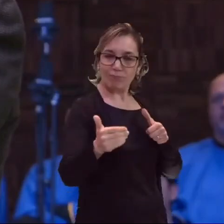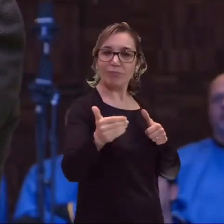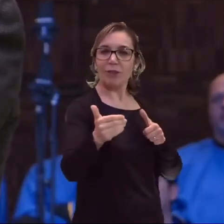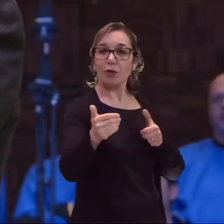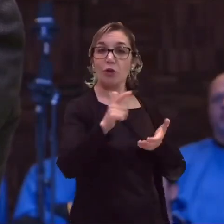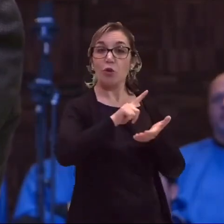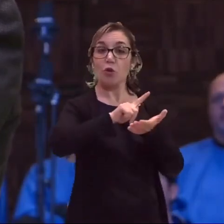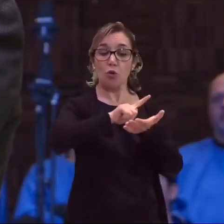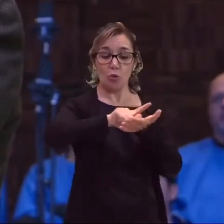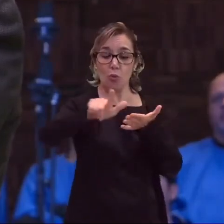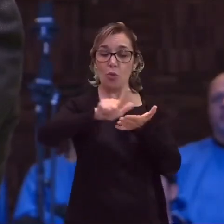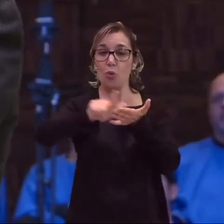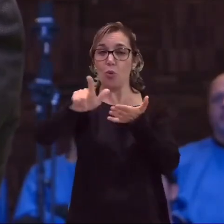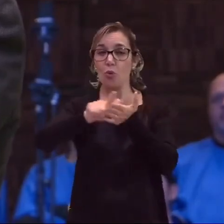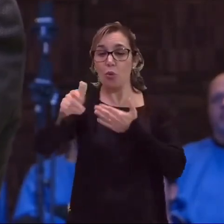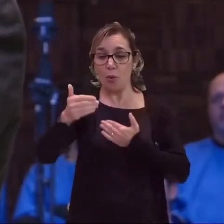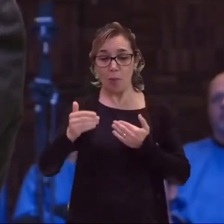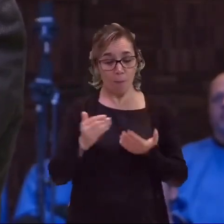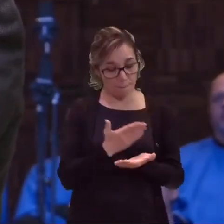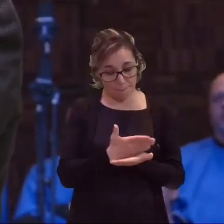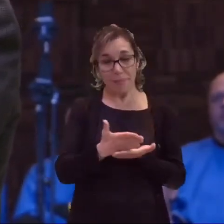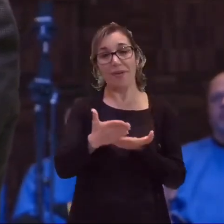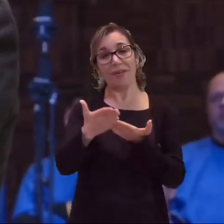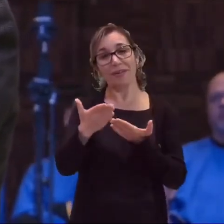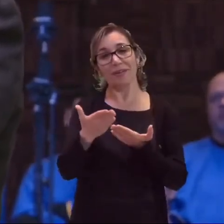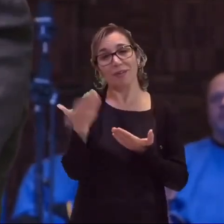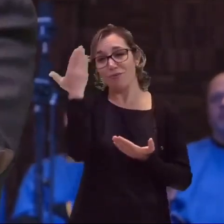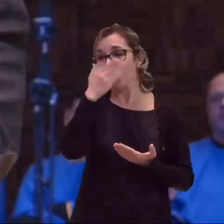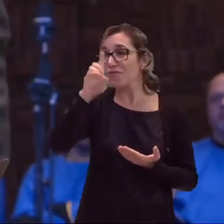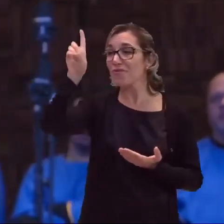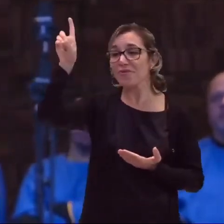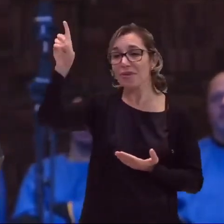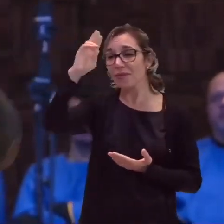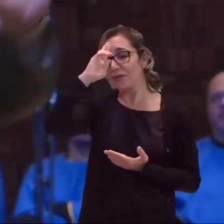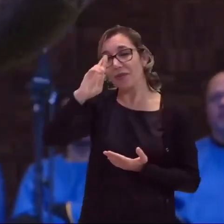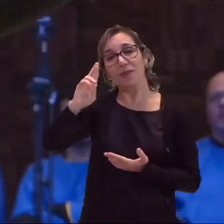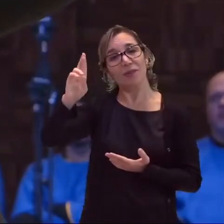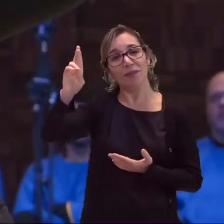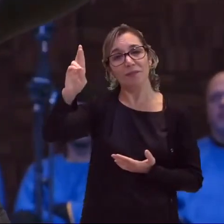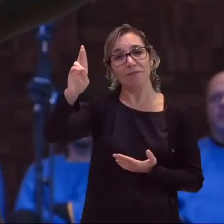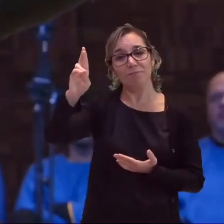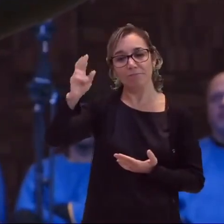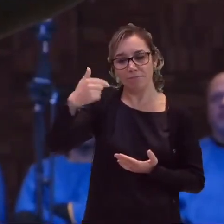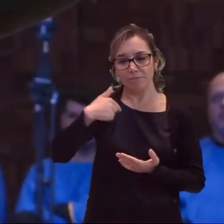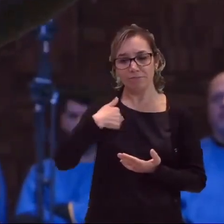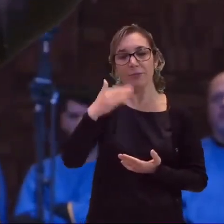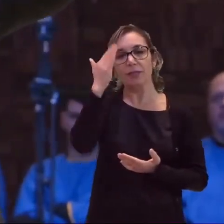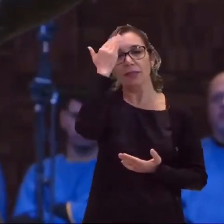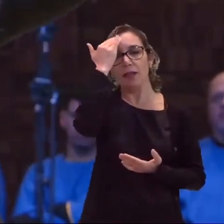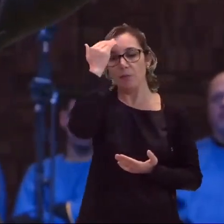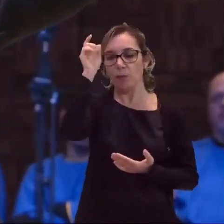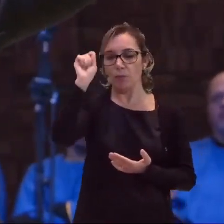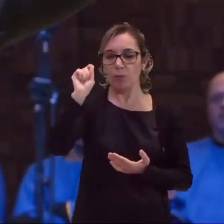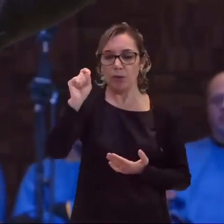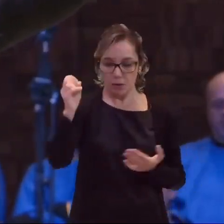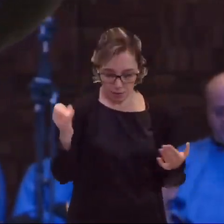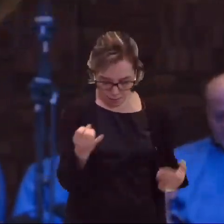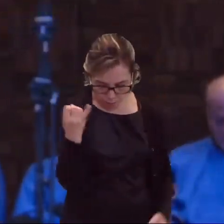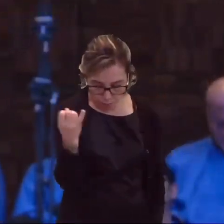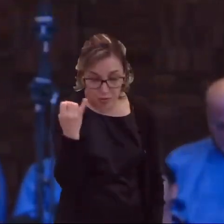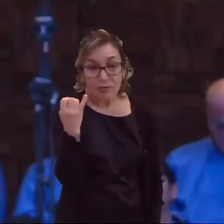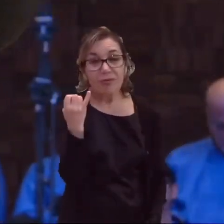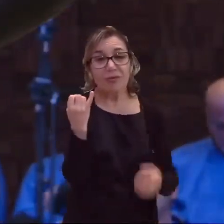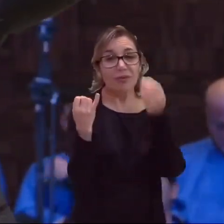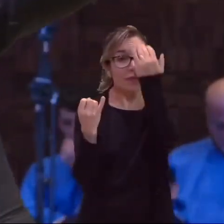ali que a Santificação acontece na presença do Senhor eu sei o que tem que fazer na palavra